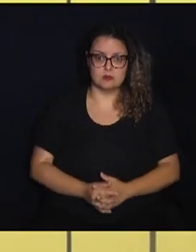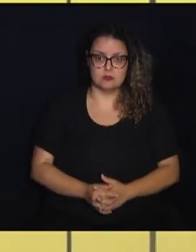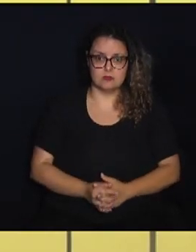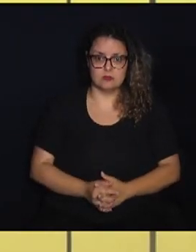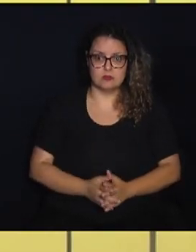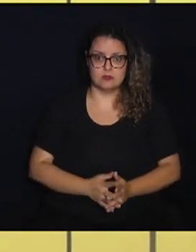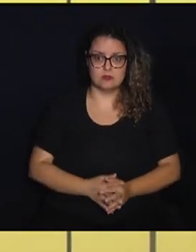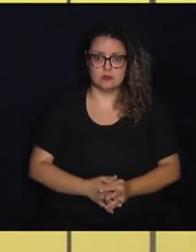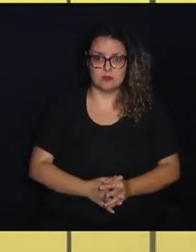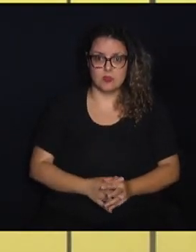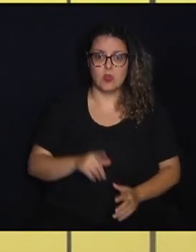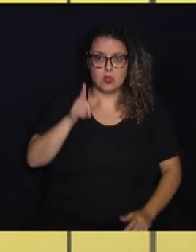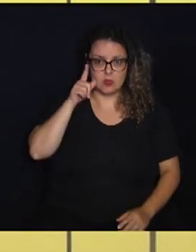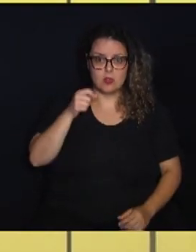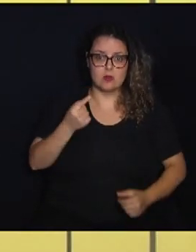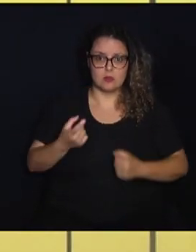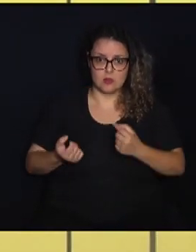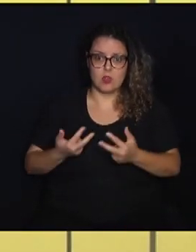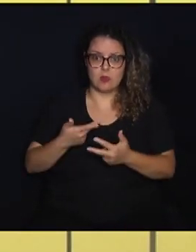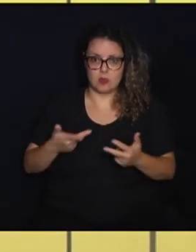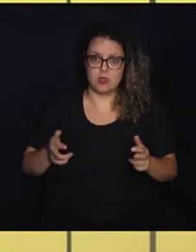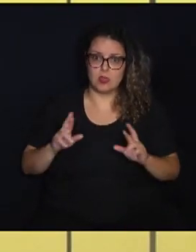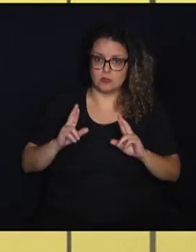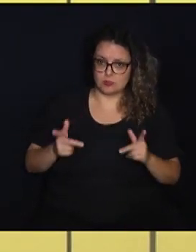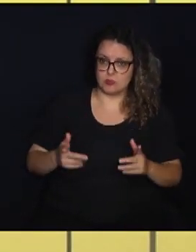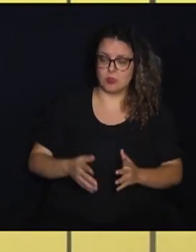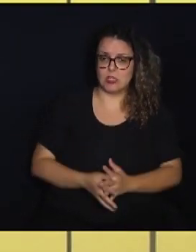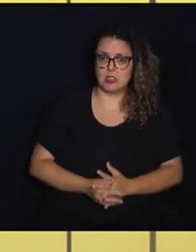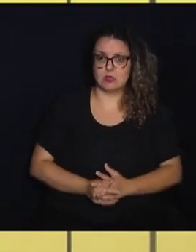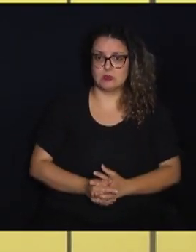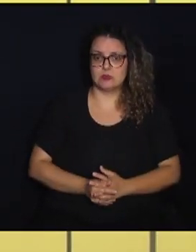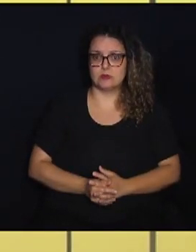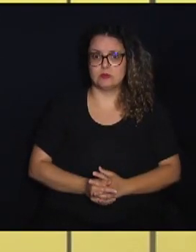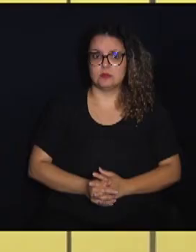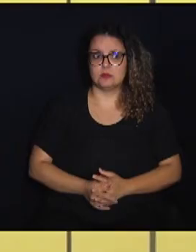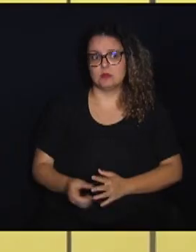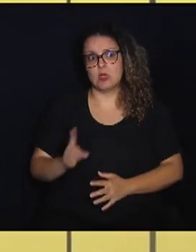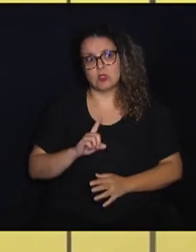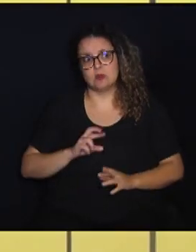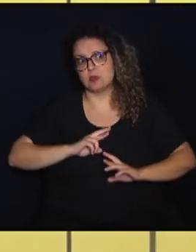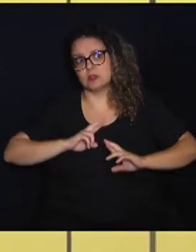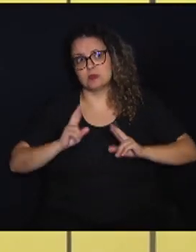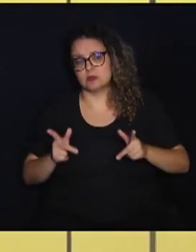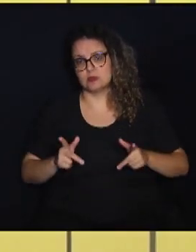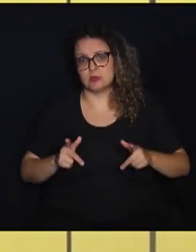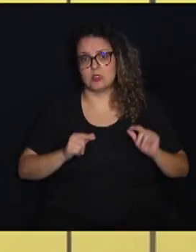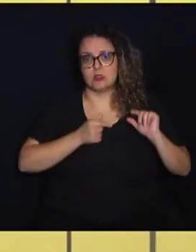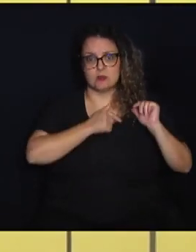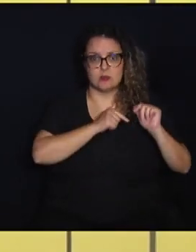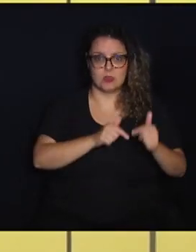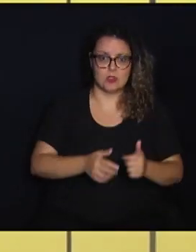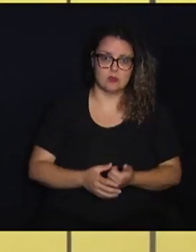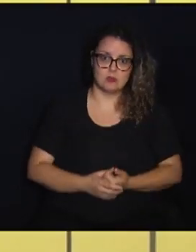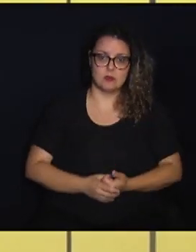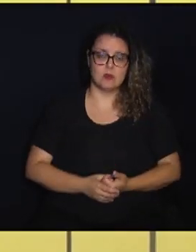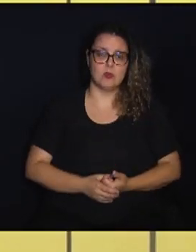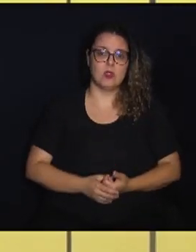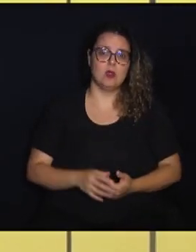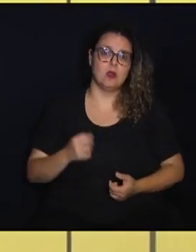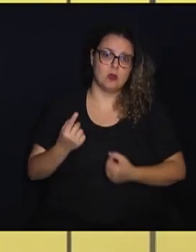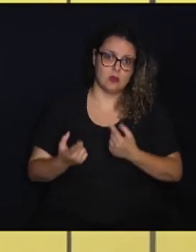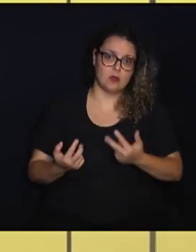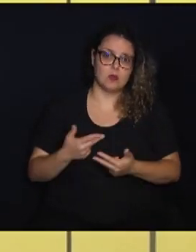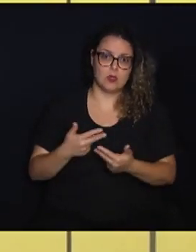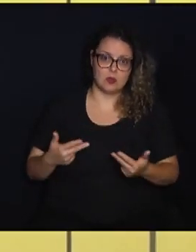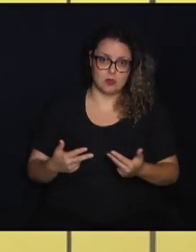gente consegue fazer algumas coisas diferentes, mas não vai fugir muito do tradicional. Tá? Algumas coisas que a gente tem que levar em